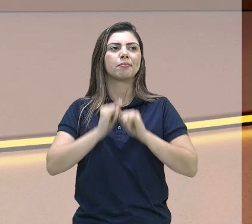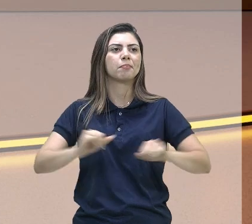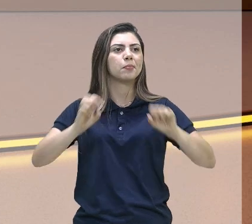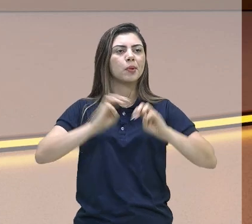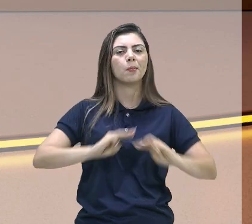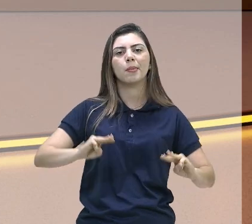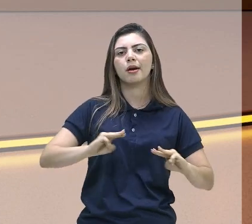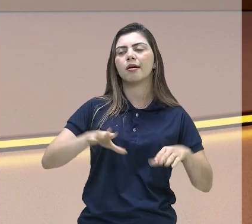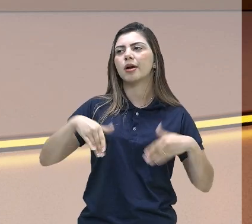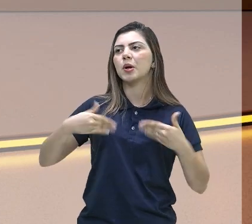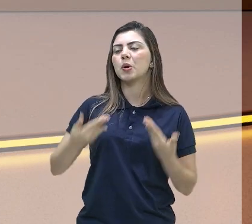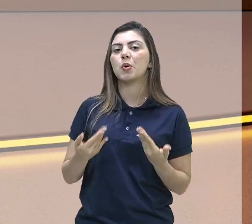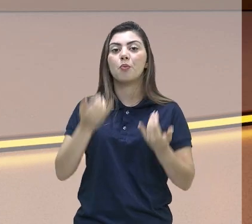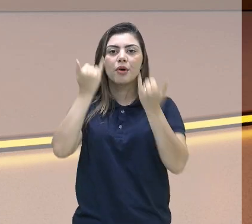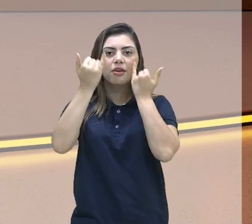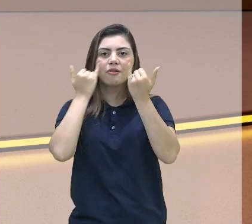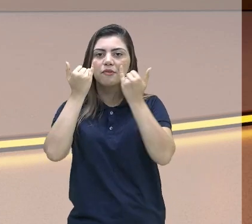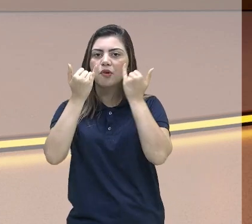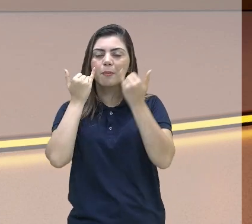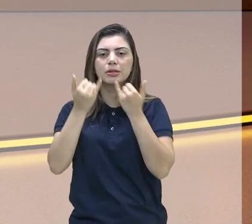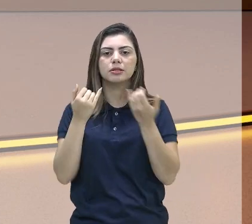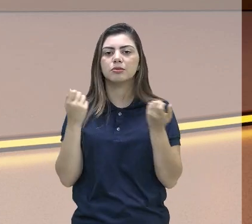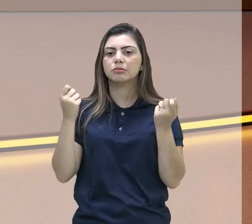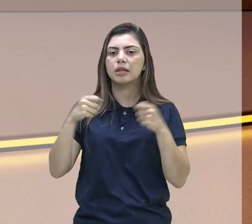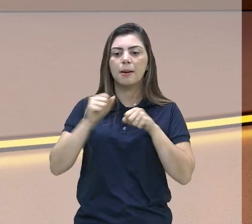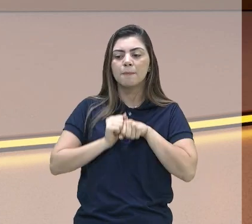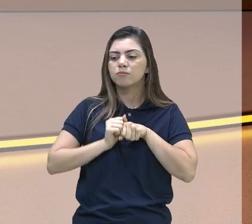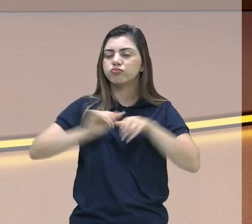com que esta informação chegue em